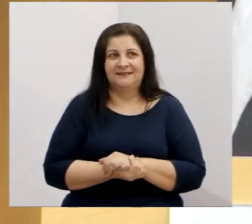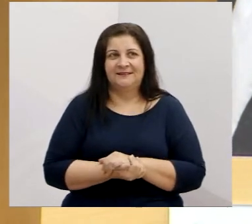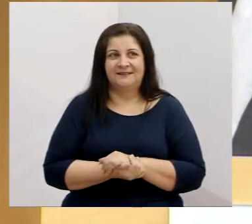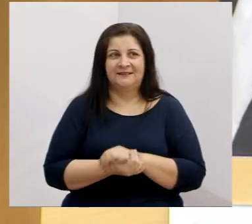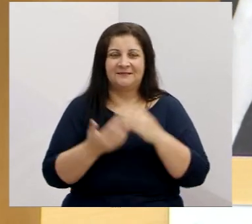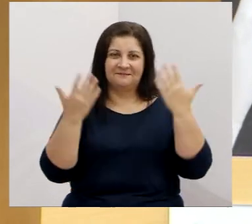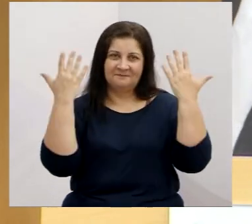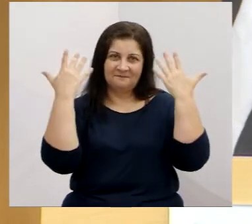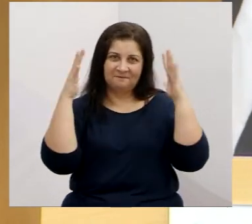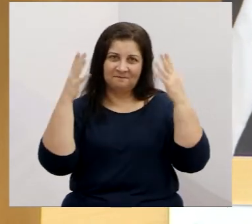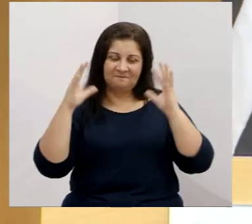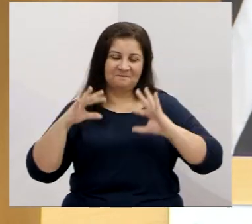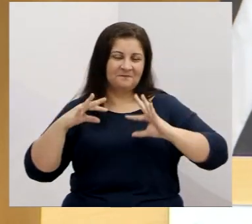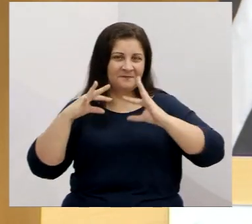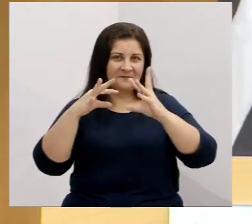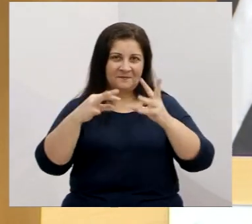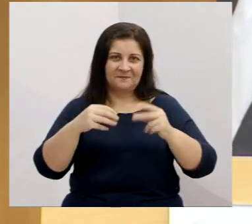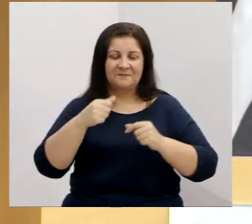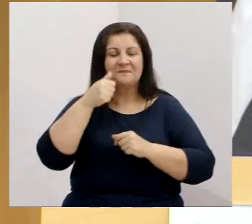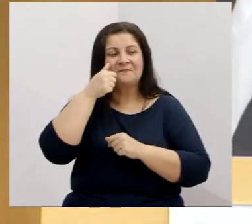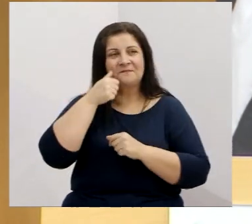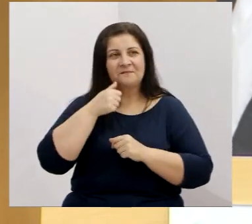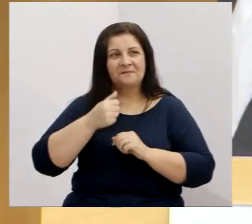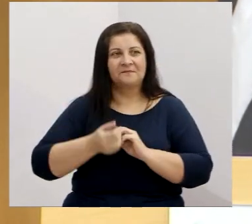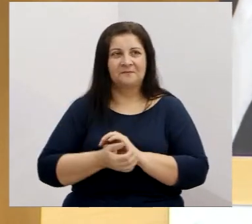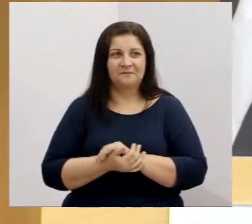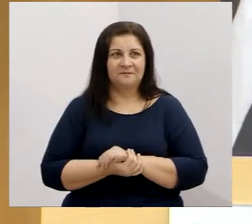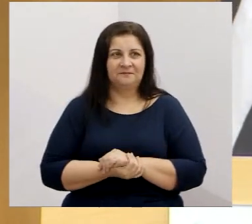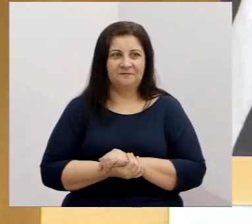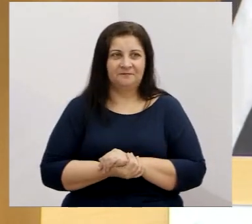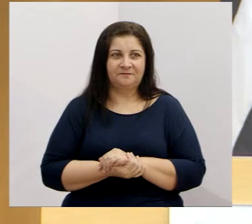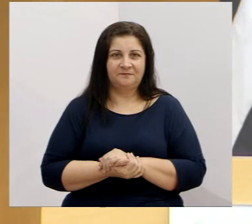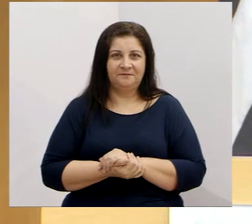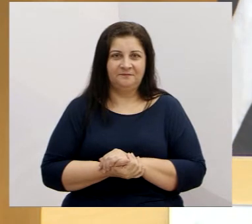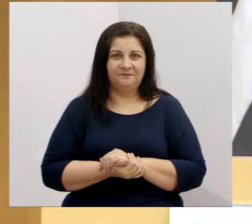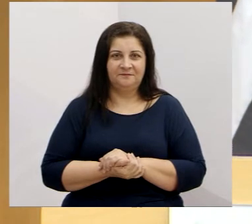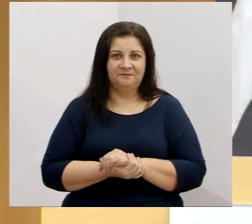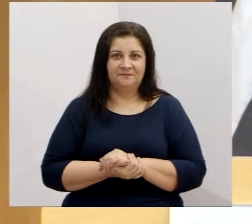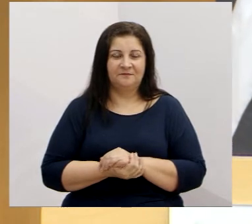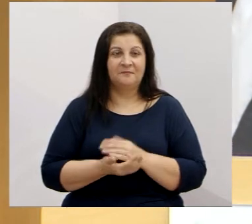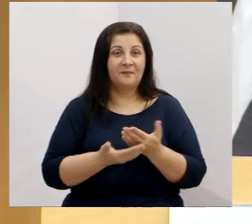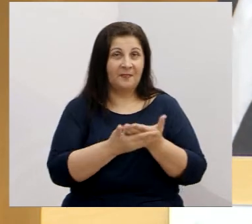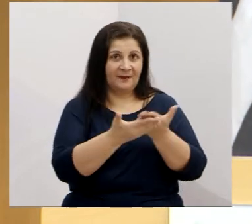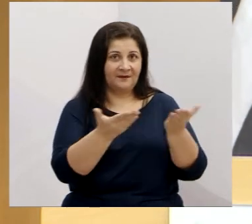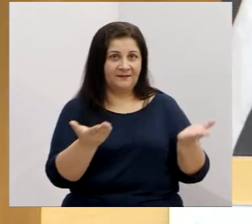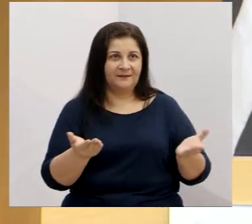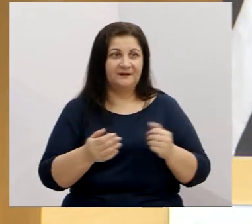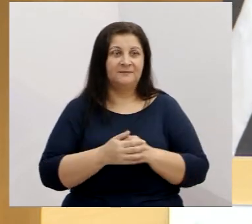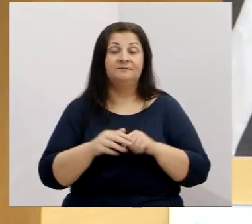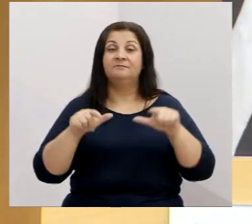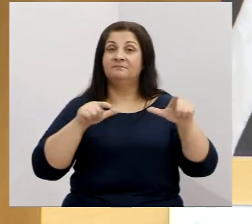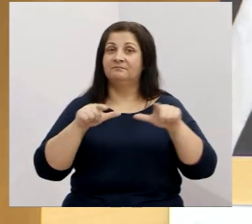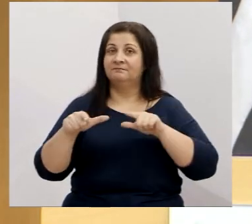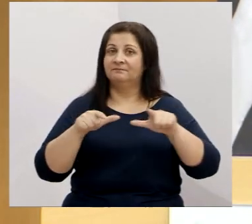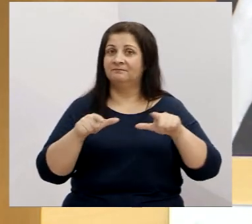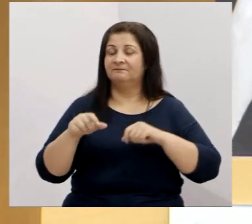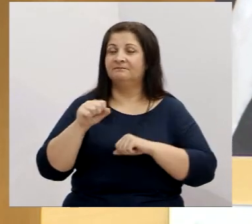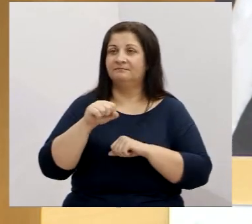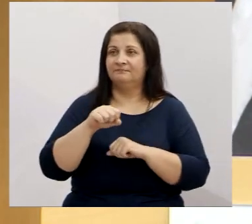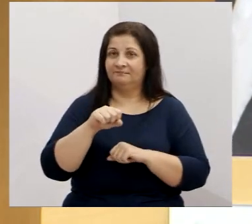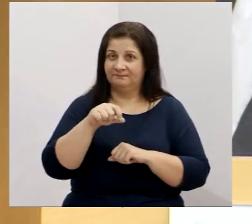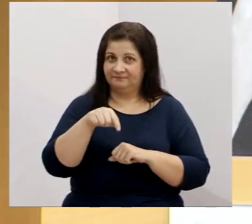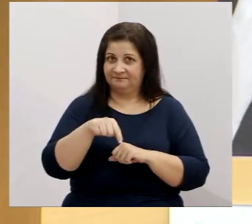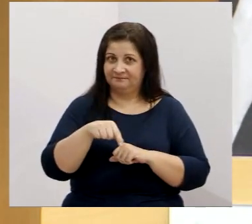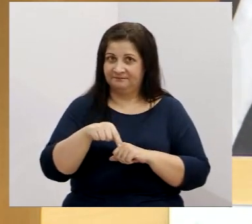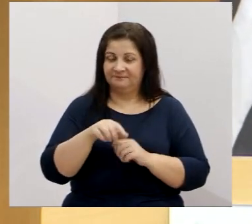parabenizar todas as mulheres que aqui estão sendo homenageadas as que estão aqui aqui trabalham aqui as mulheres da